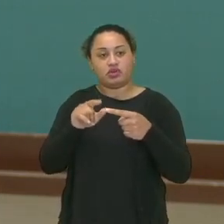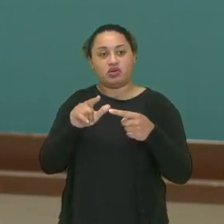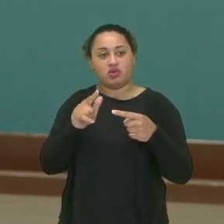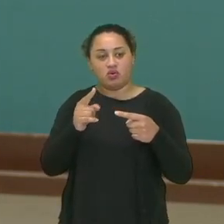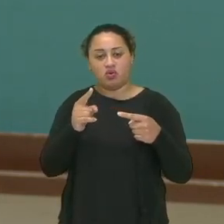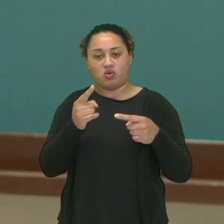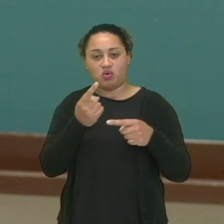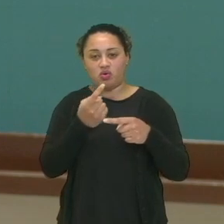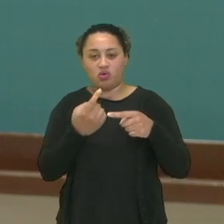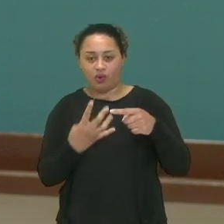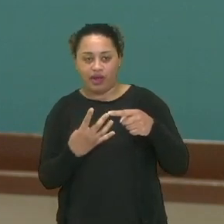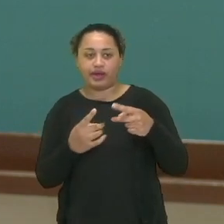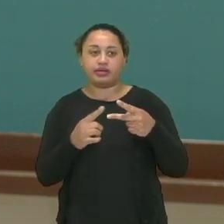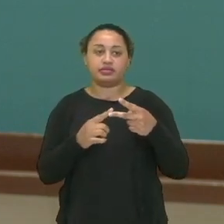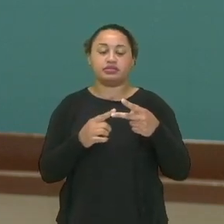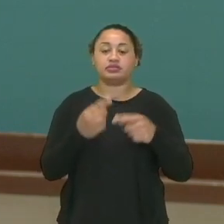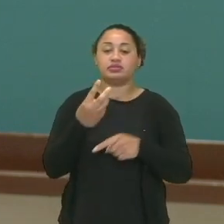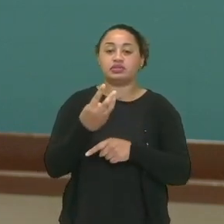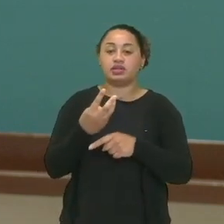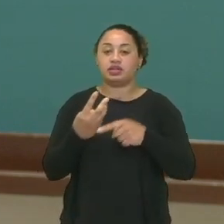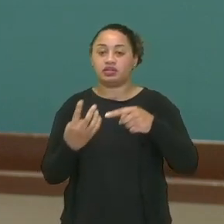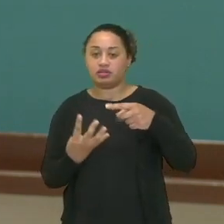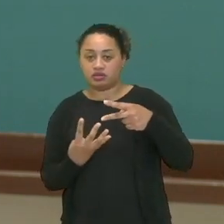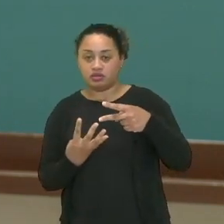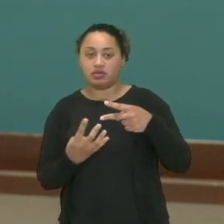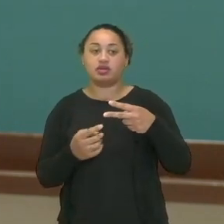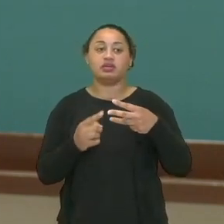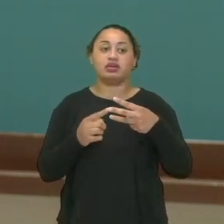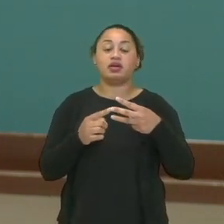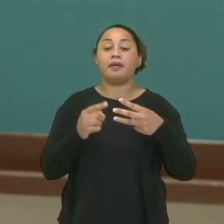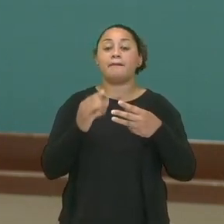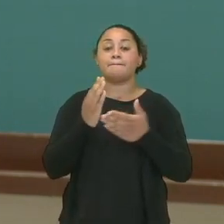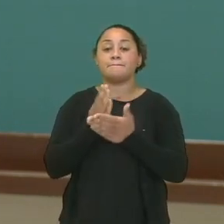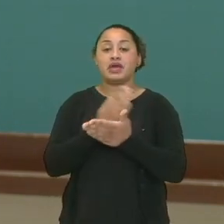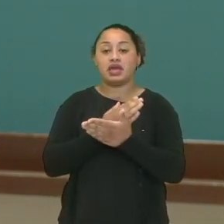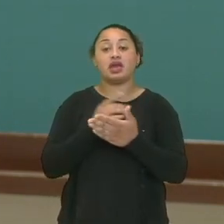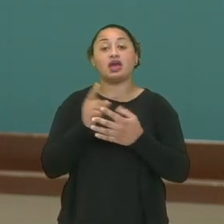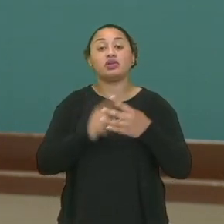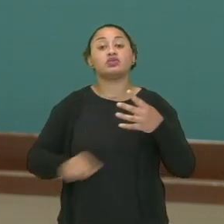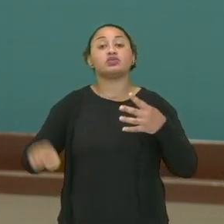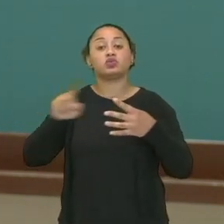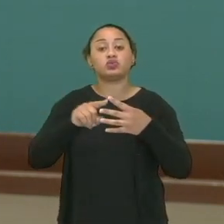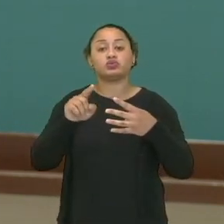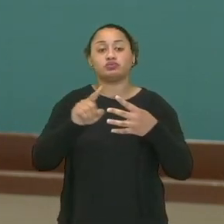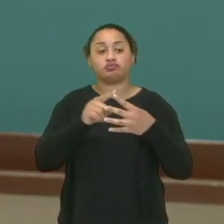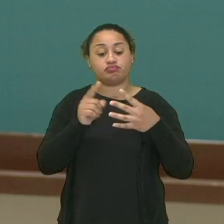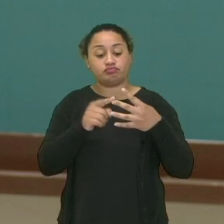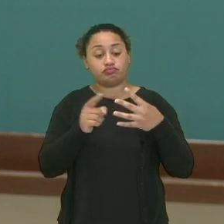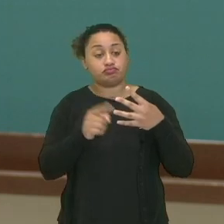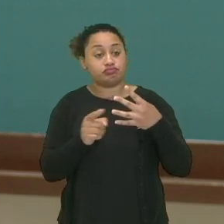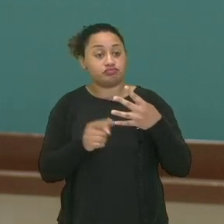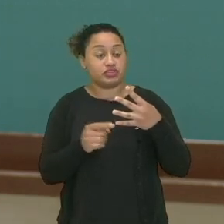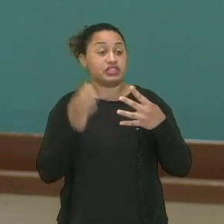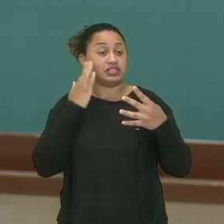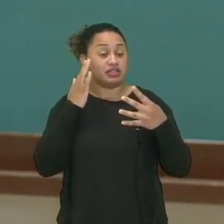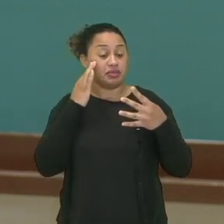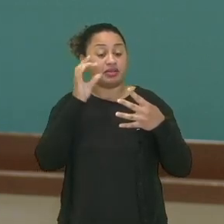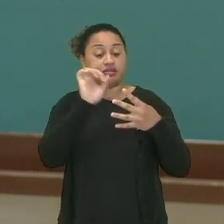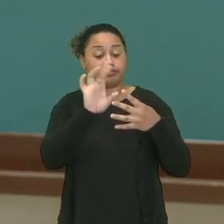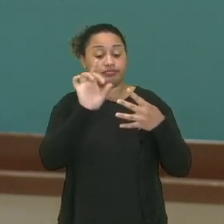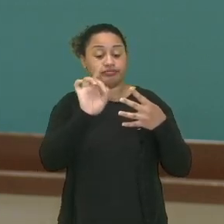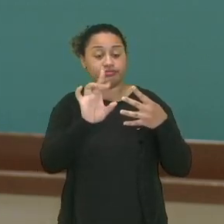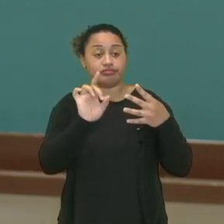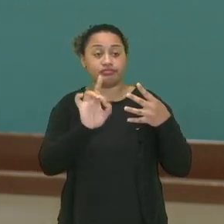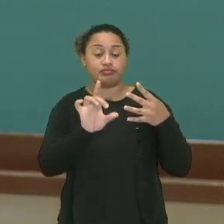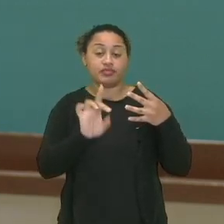em 3/4 de volta, em meia volta e em uma volta completa? Sabendo, né, que cada